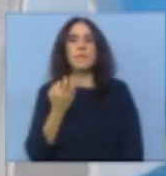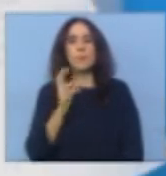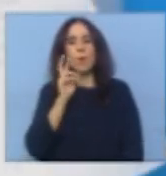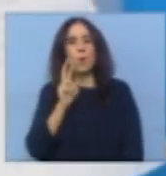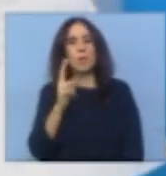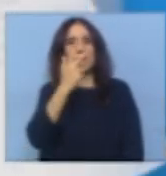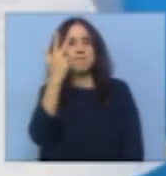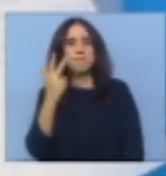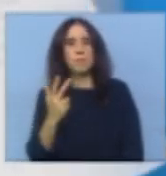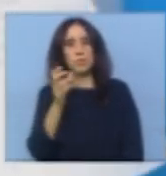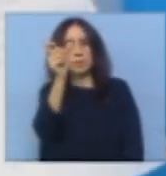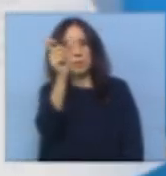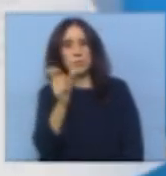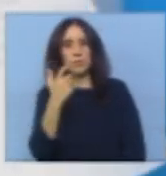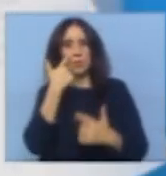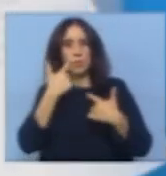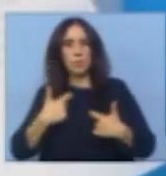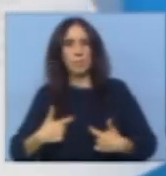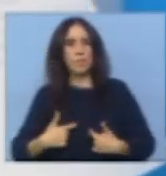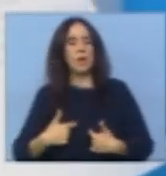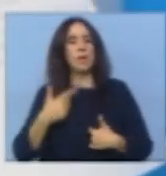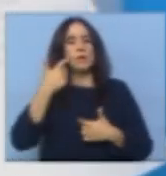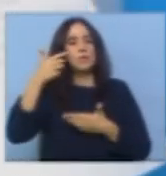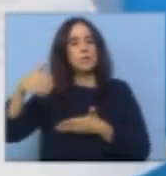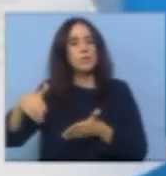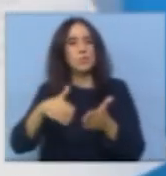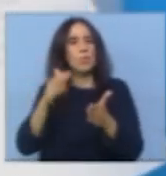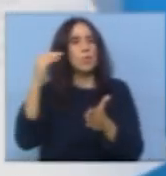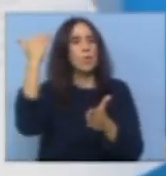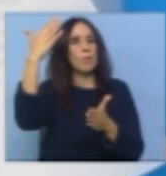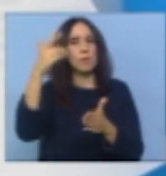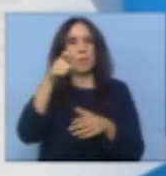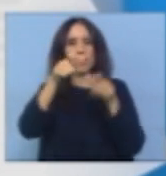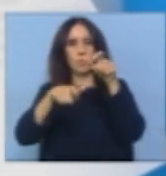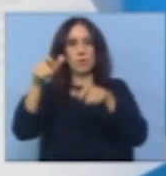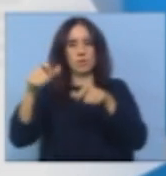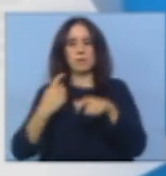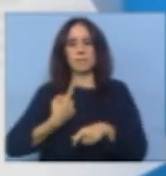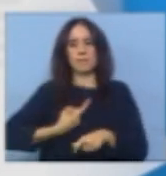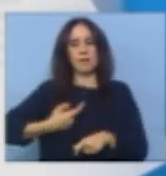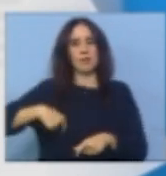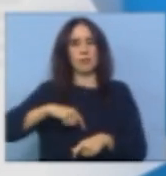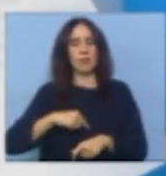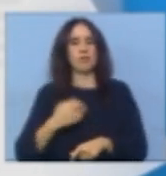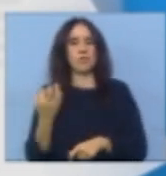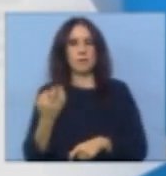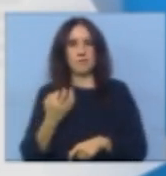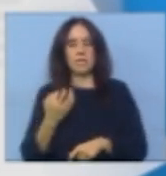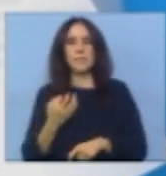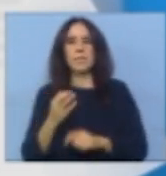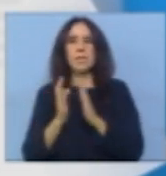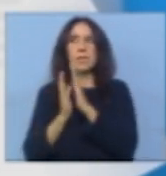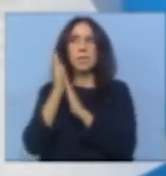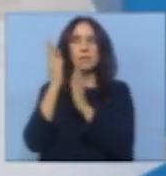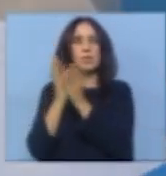completo sobre a pessoa humana, sobre o destino da humanidade, obriga-nos necessariamente a resolver a questão de